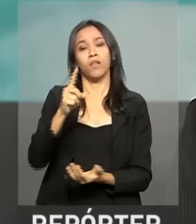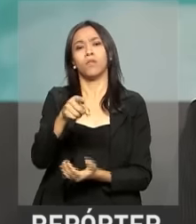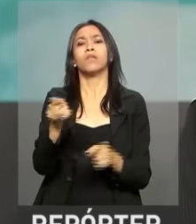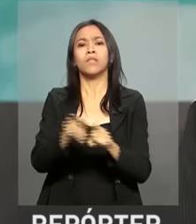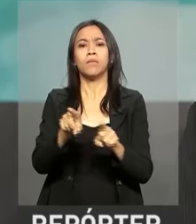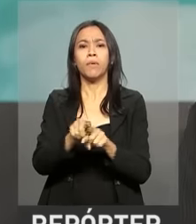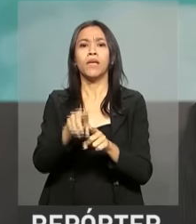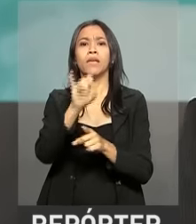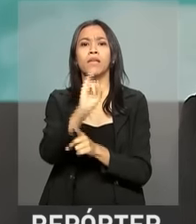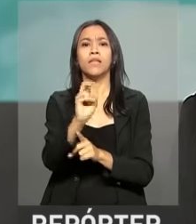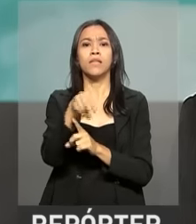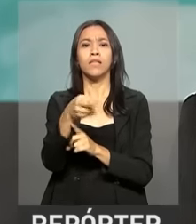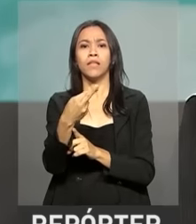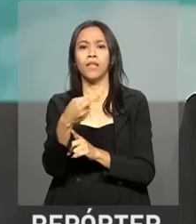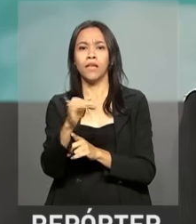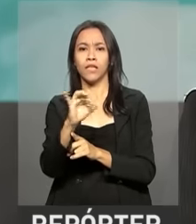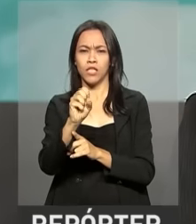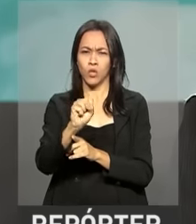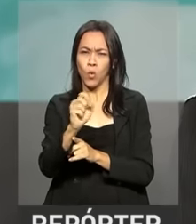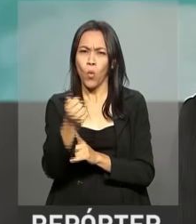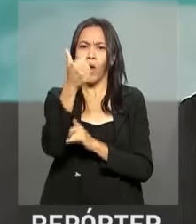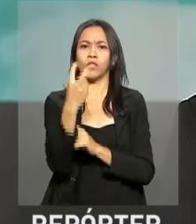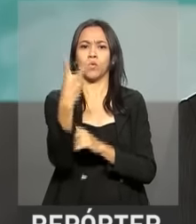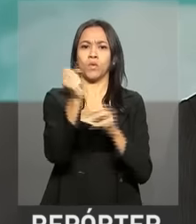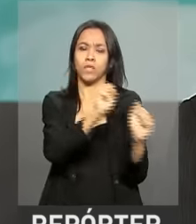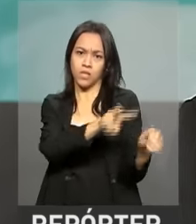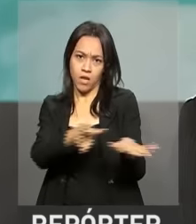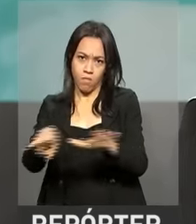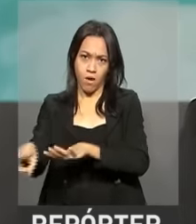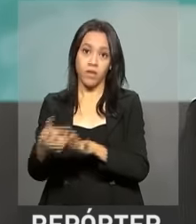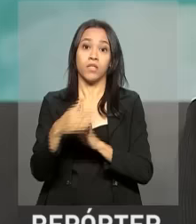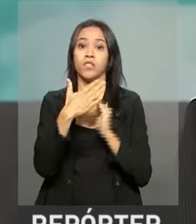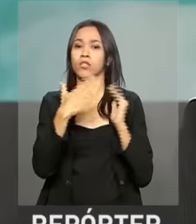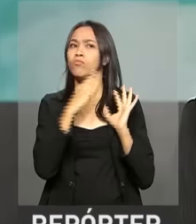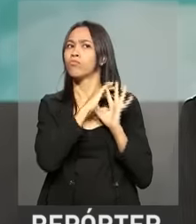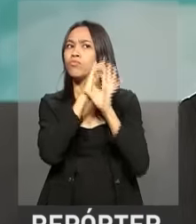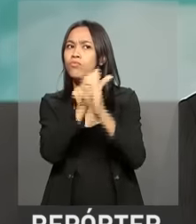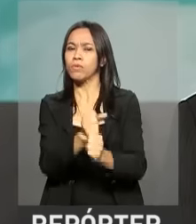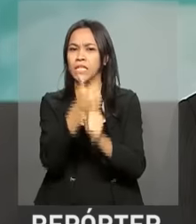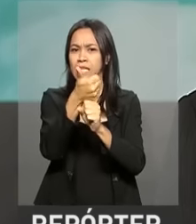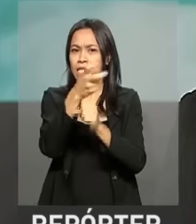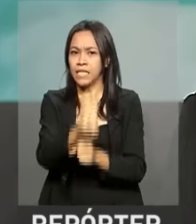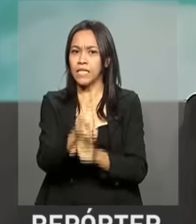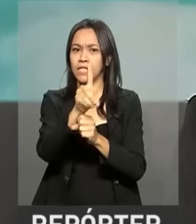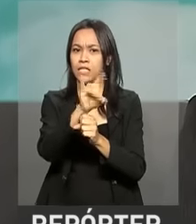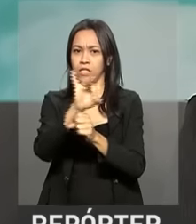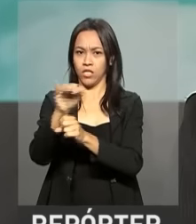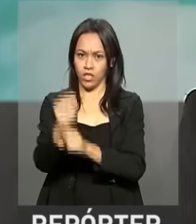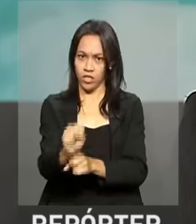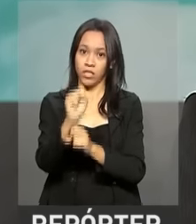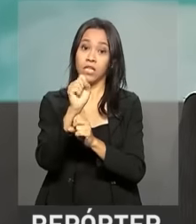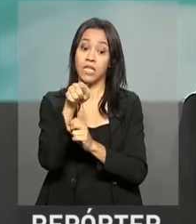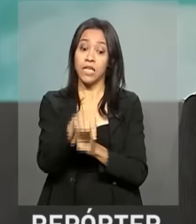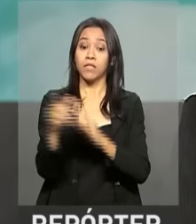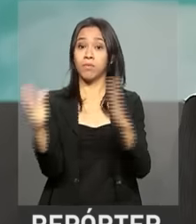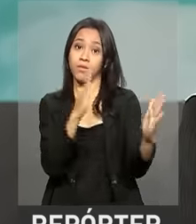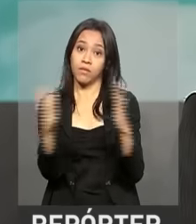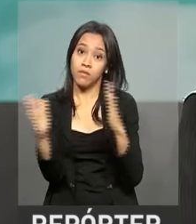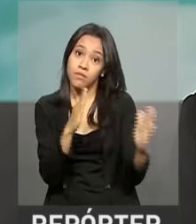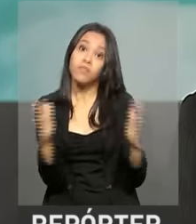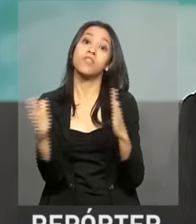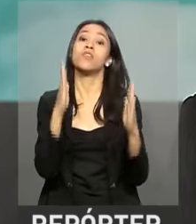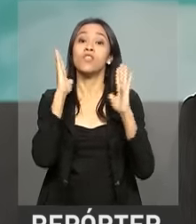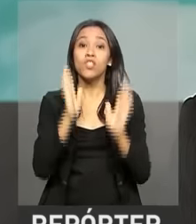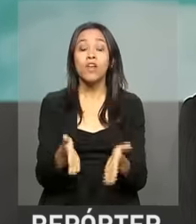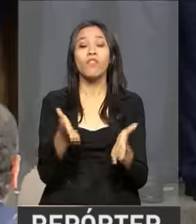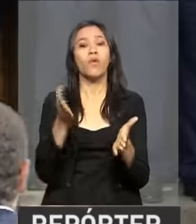completa pouco mais de duas semanas são cerca de 15 dias desde que Michel Temer assumiu e nesse período muitas medidas já